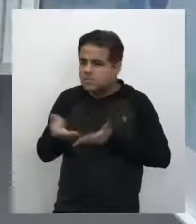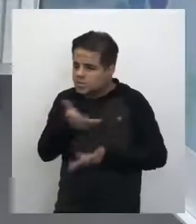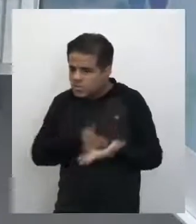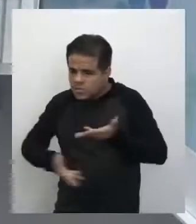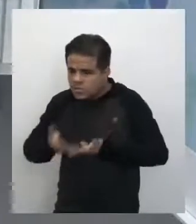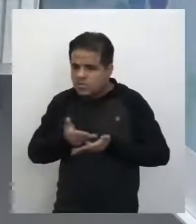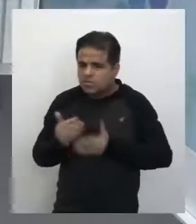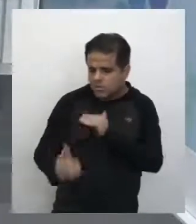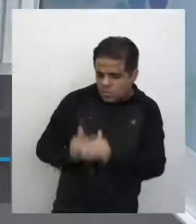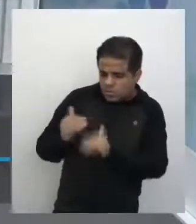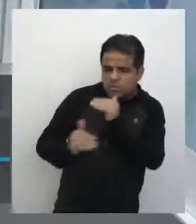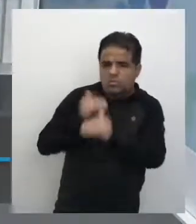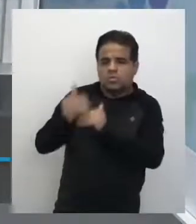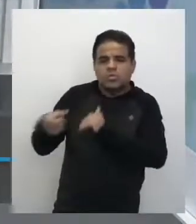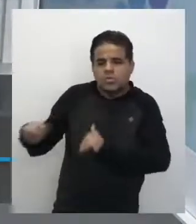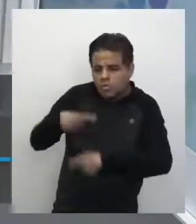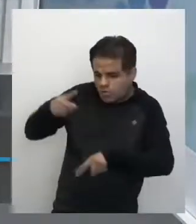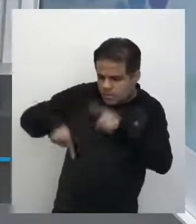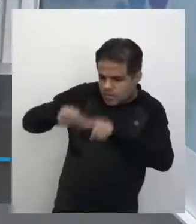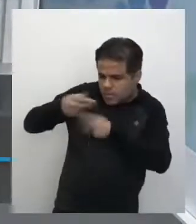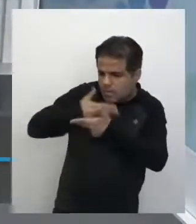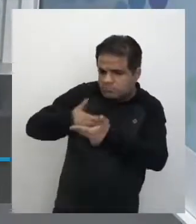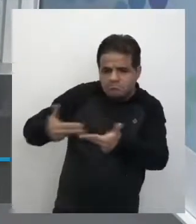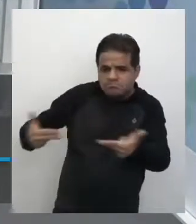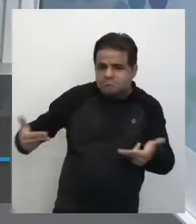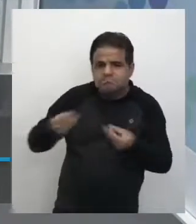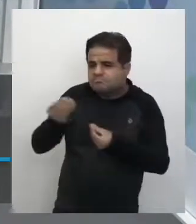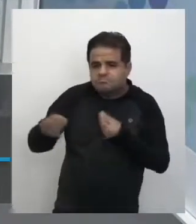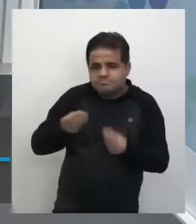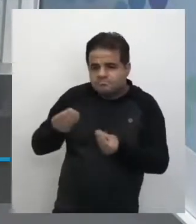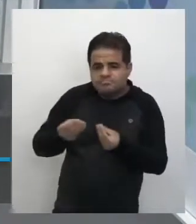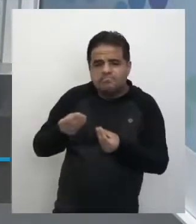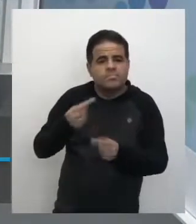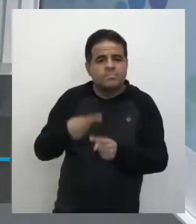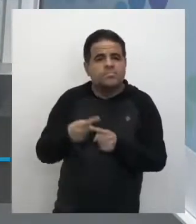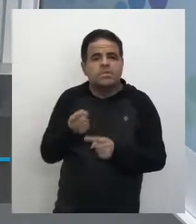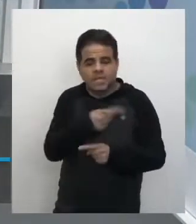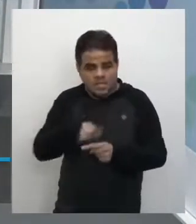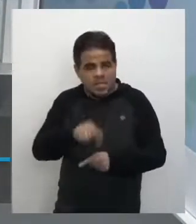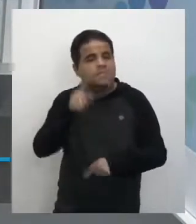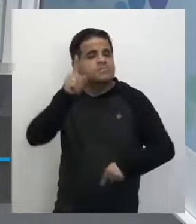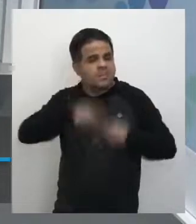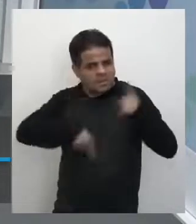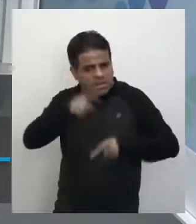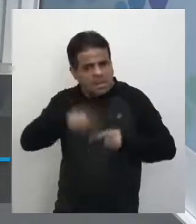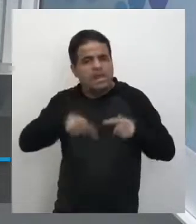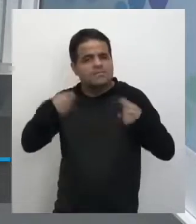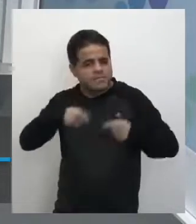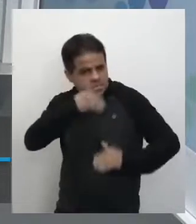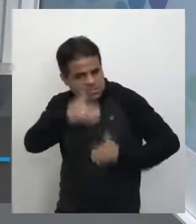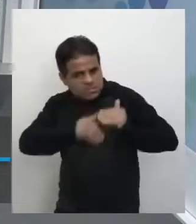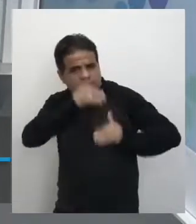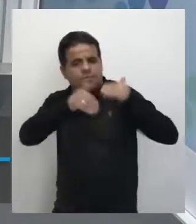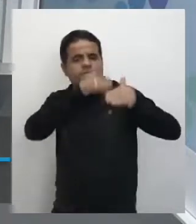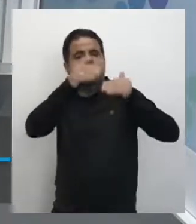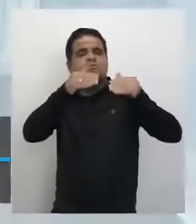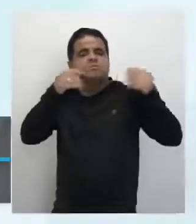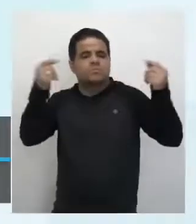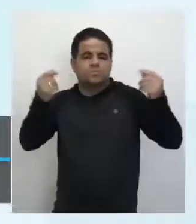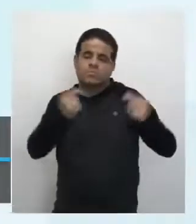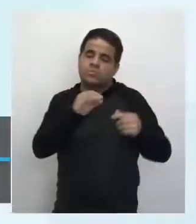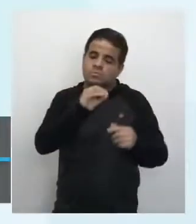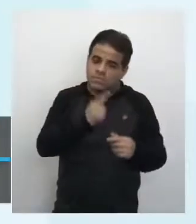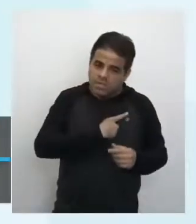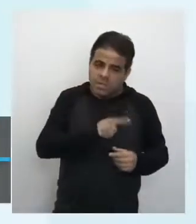o desenvolvimento aí de novos materiais, né? Legal. Exatamente, né? Porque para que esses materiais sejam desenvolvidos,